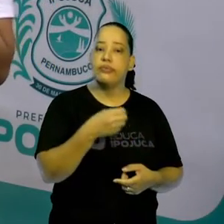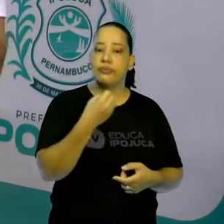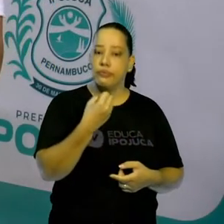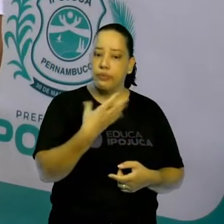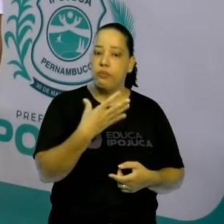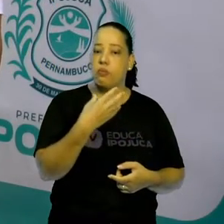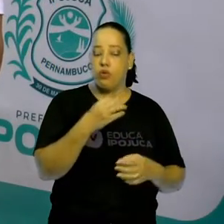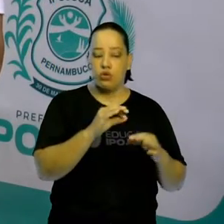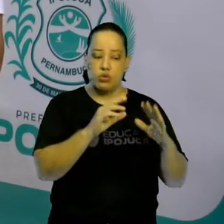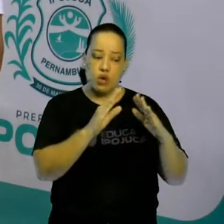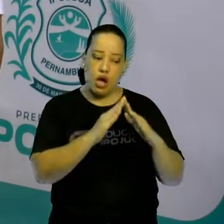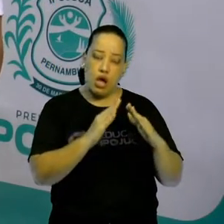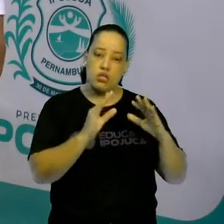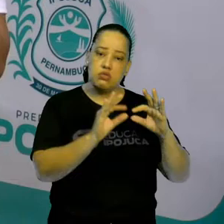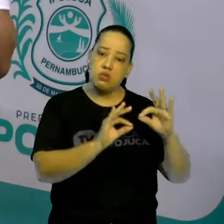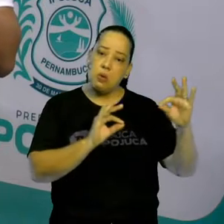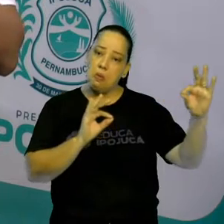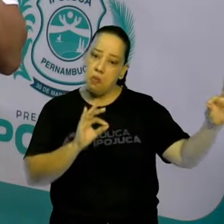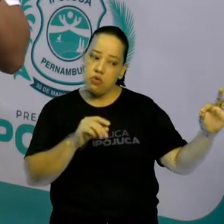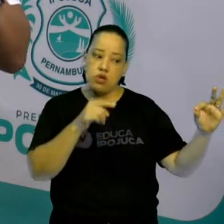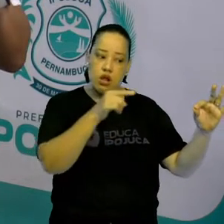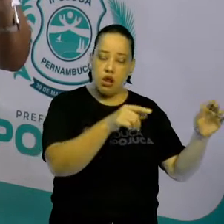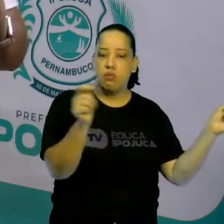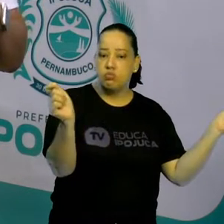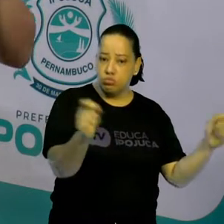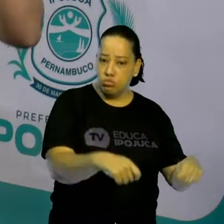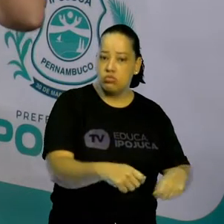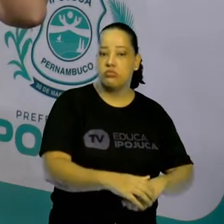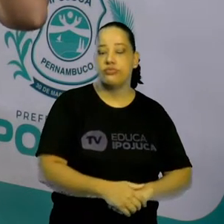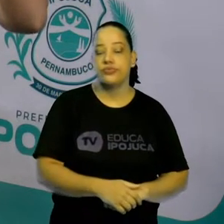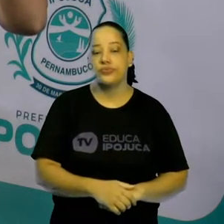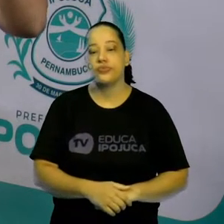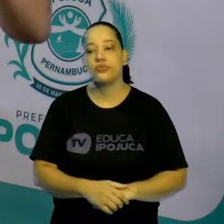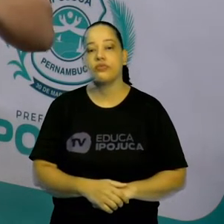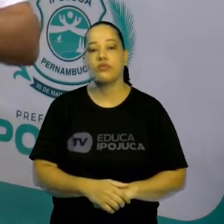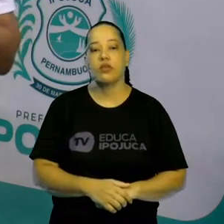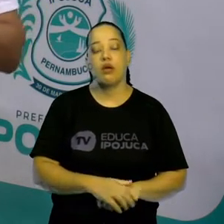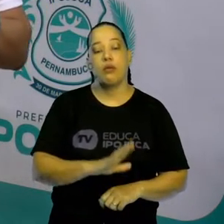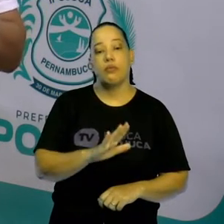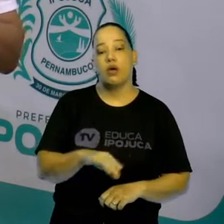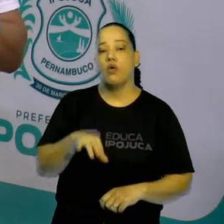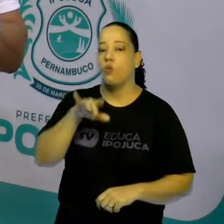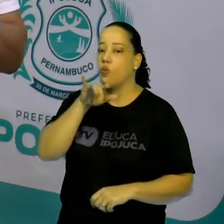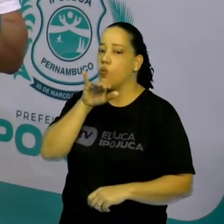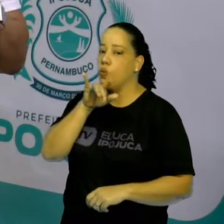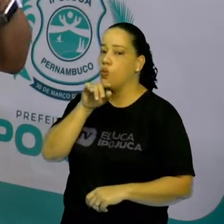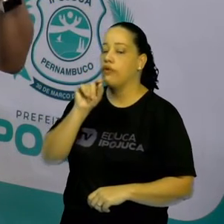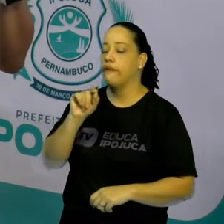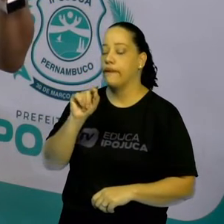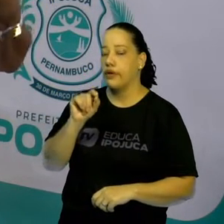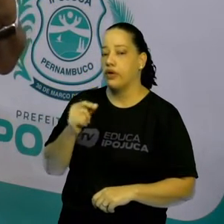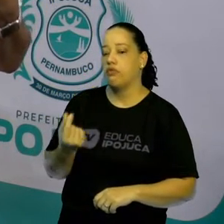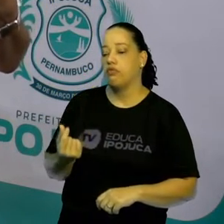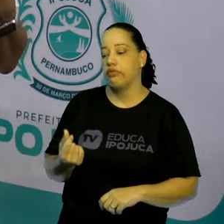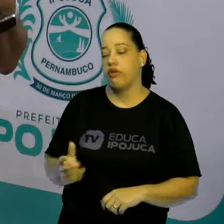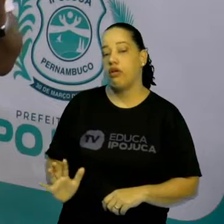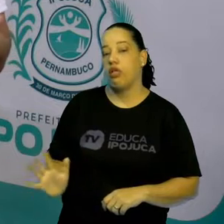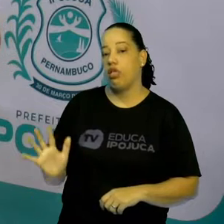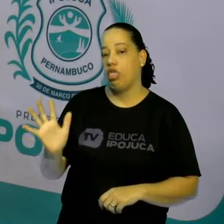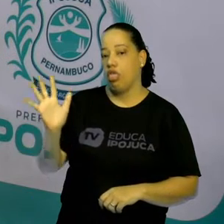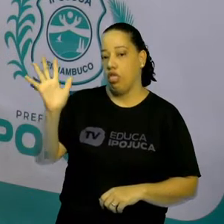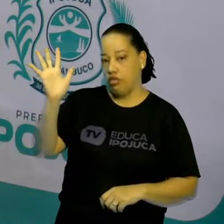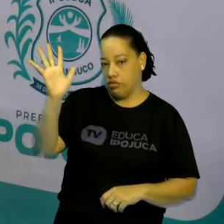possíveis. A desvantagem, principalmente custo que é elevado, ela